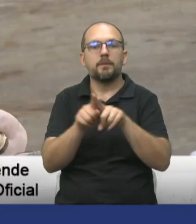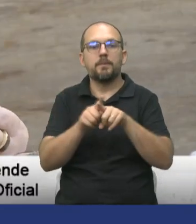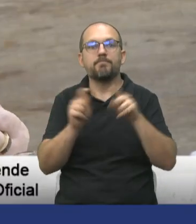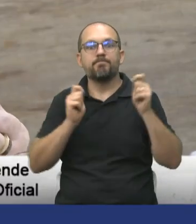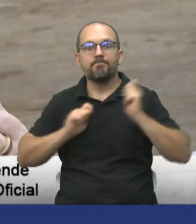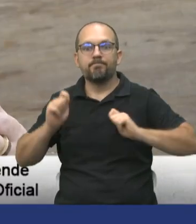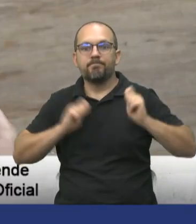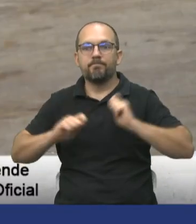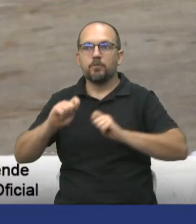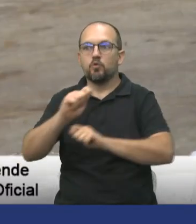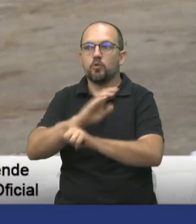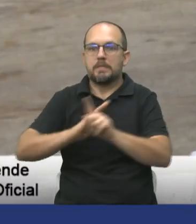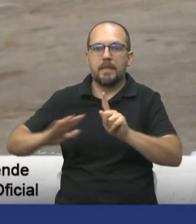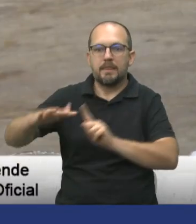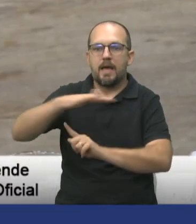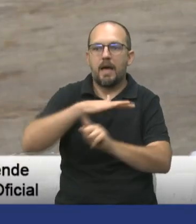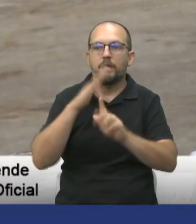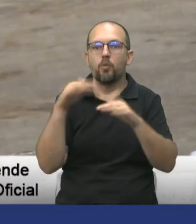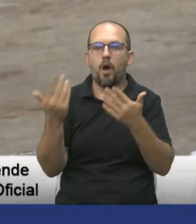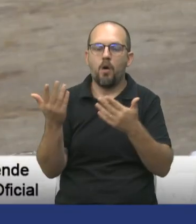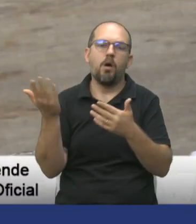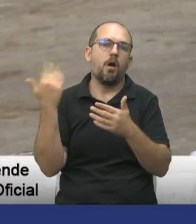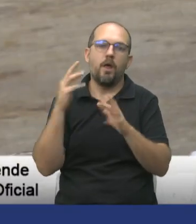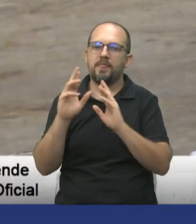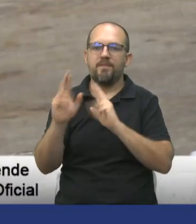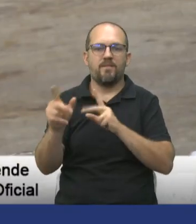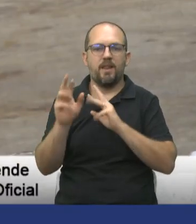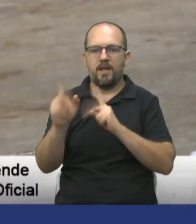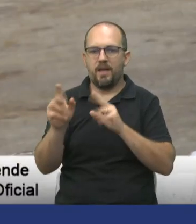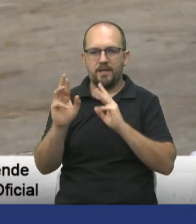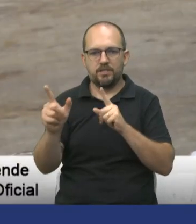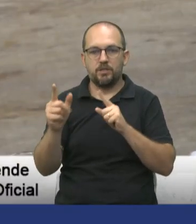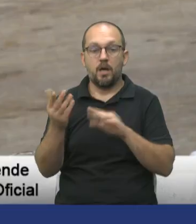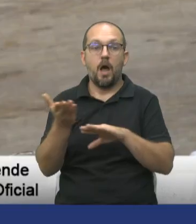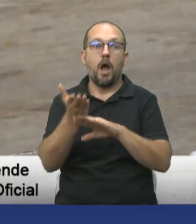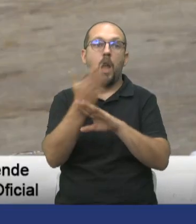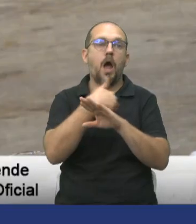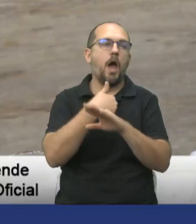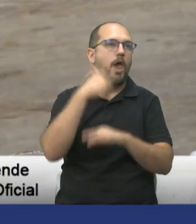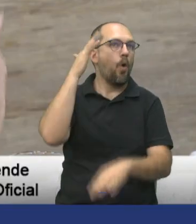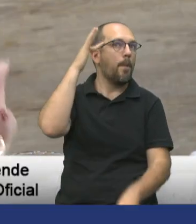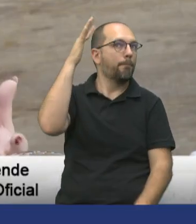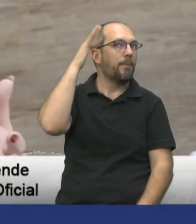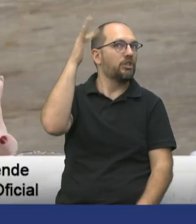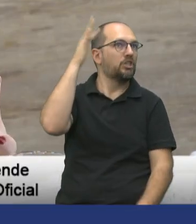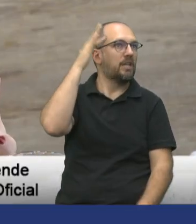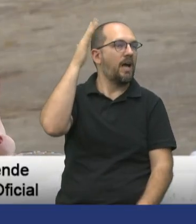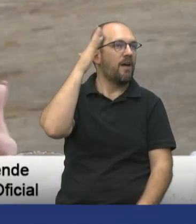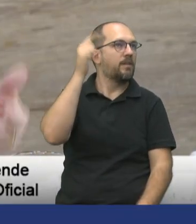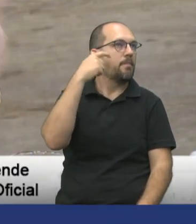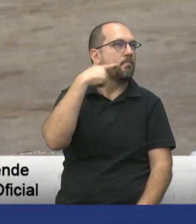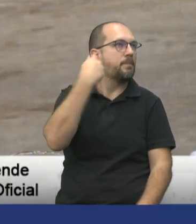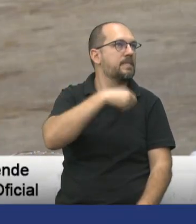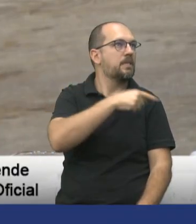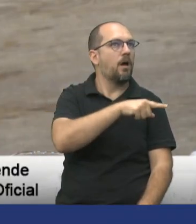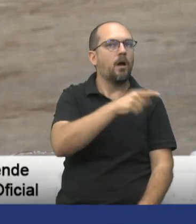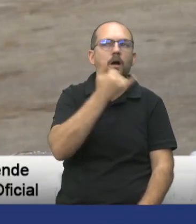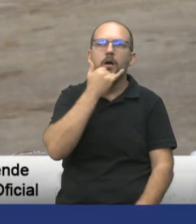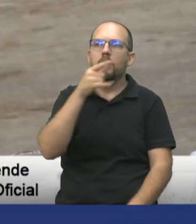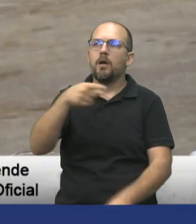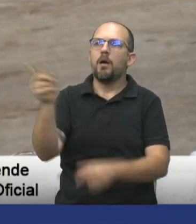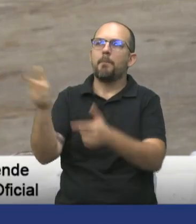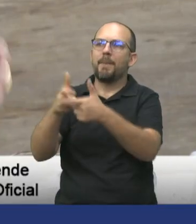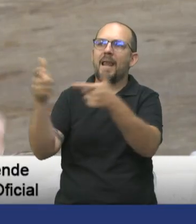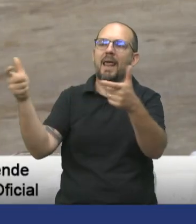da sociedade, que era completamente diferente daquele que eu imaginava que deveria acontecer. Eu,